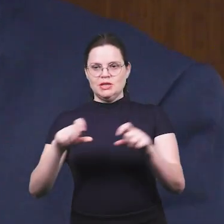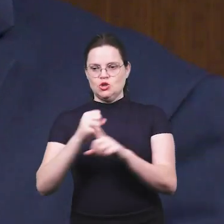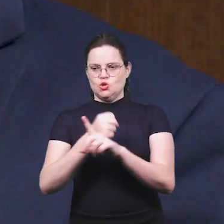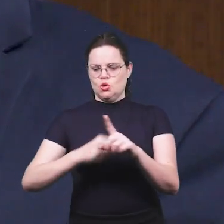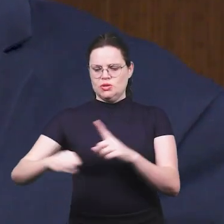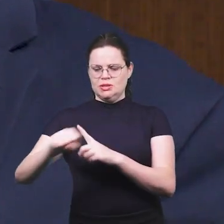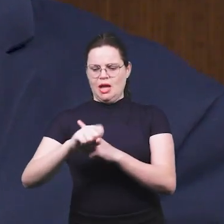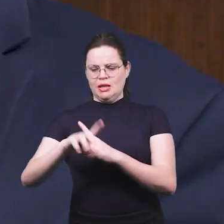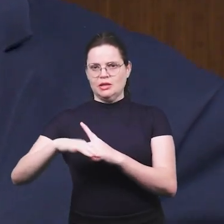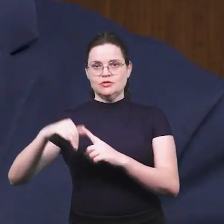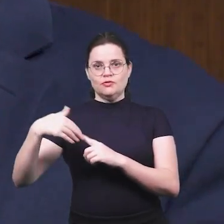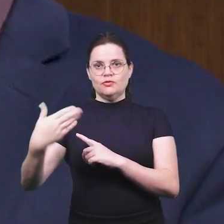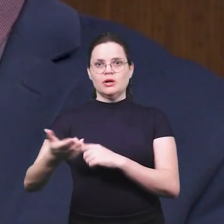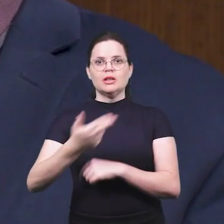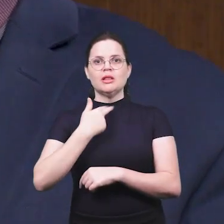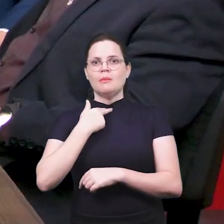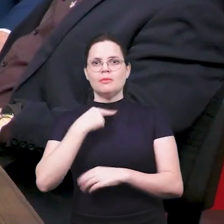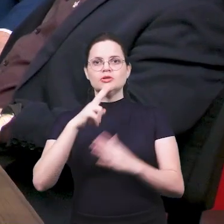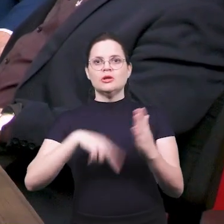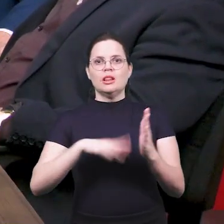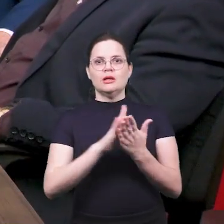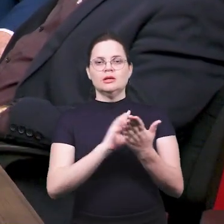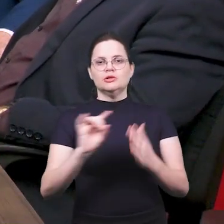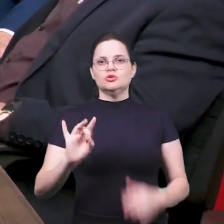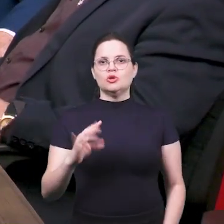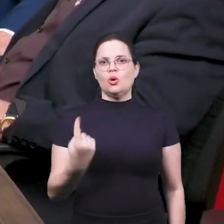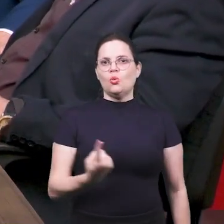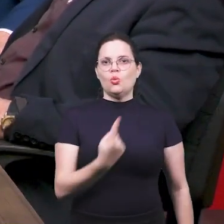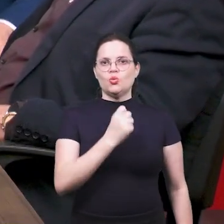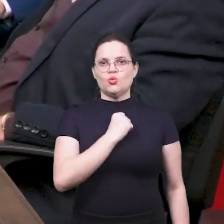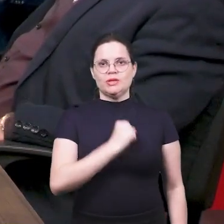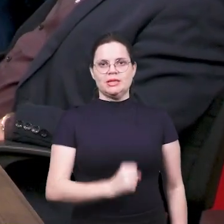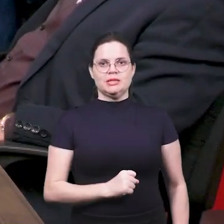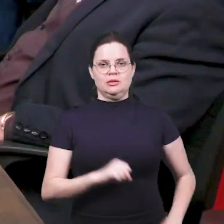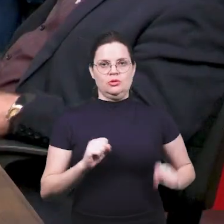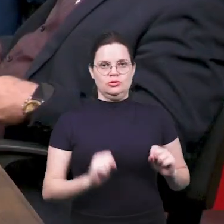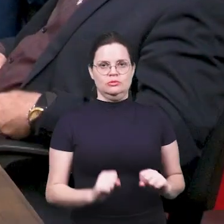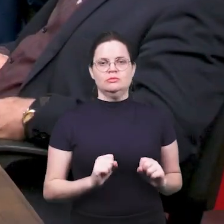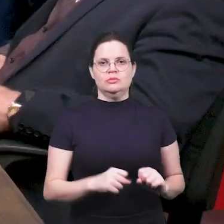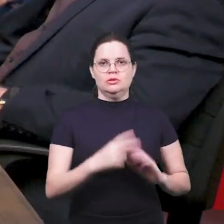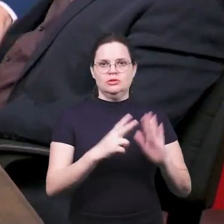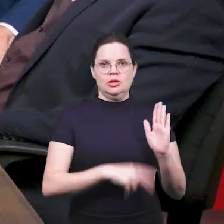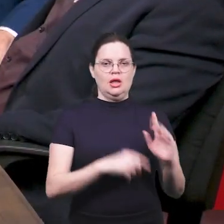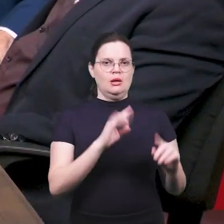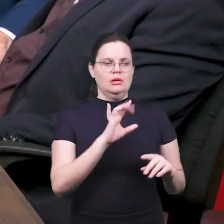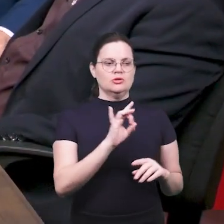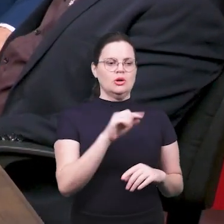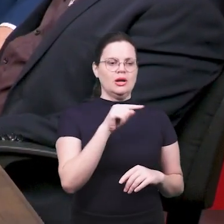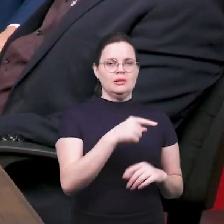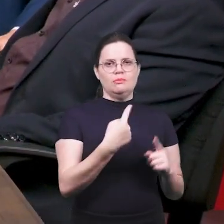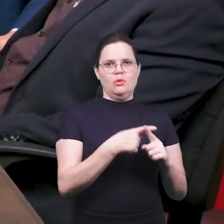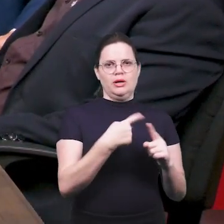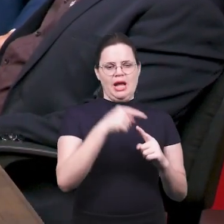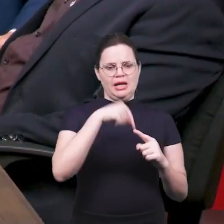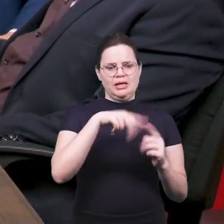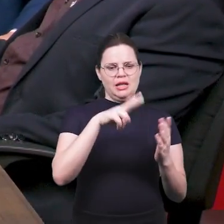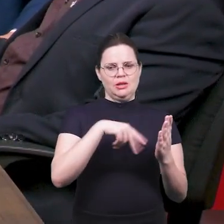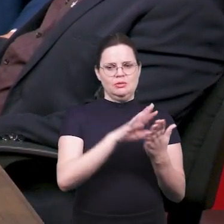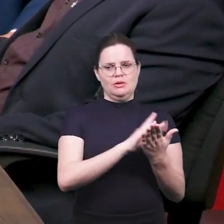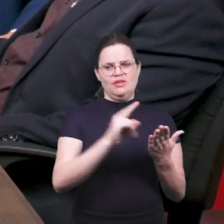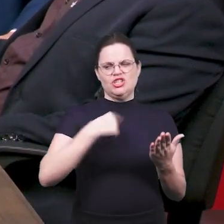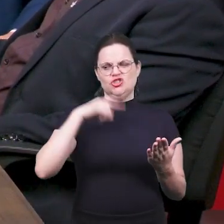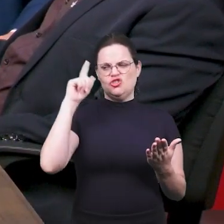tem que ser só um sacerdote. Só ele teria a interpretação, né? Correta, seria muito difícil os outros entenderem, né? Mas tudo